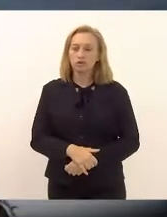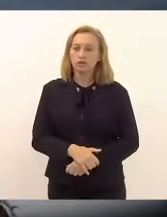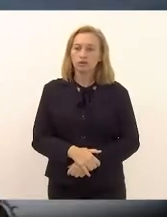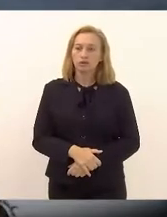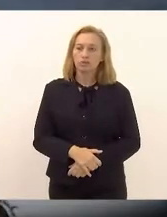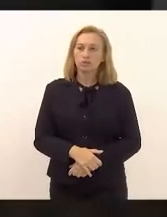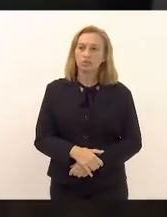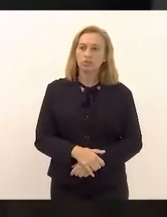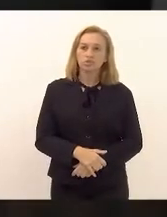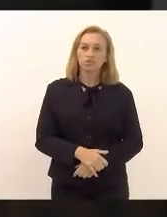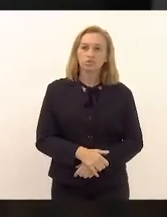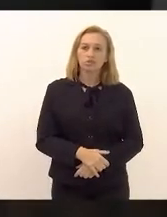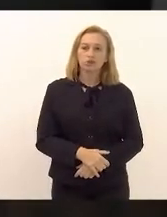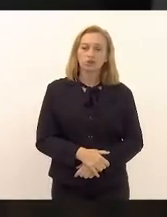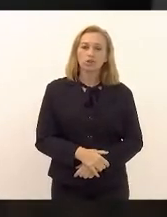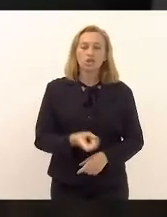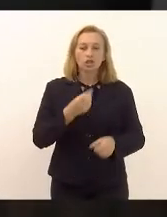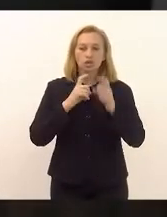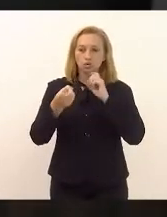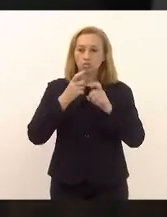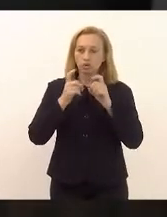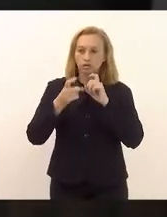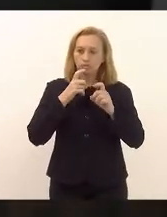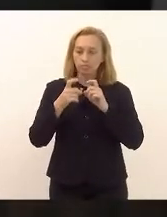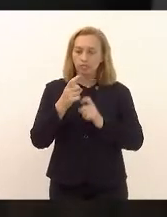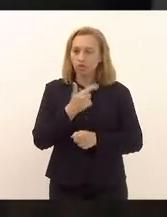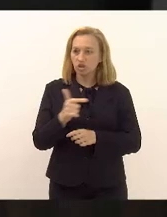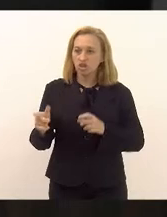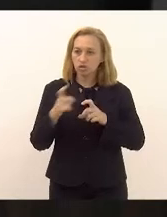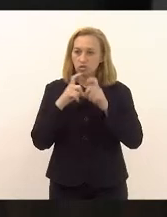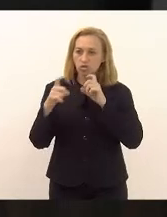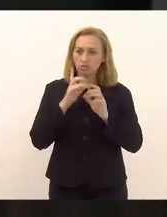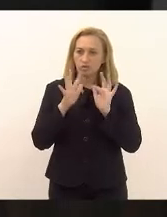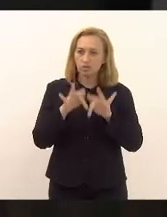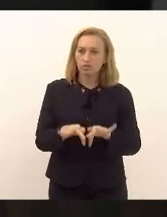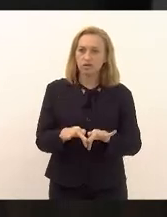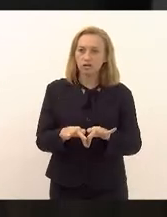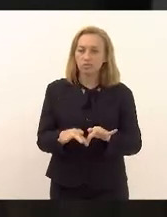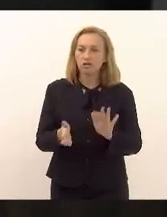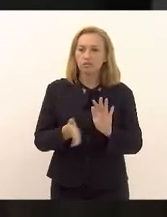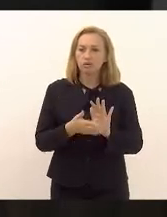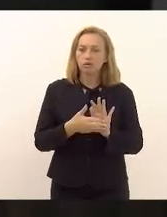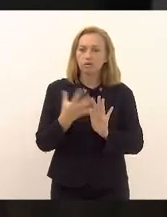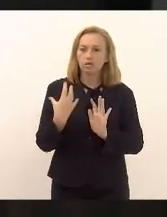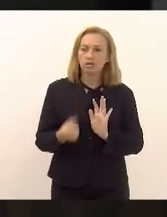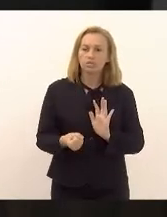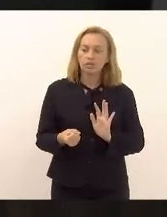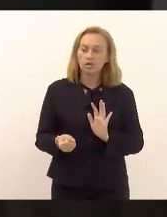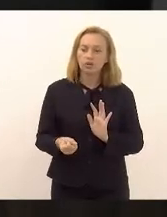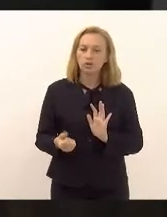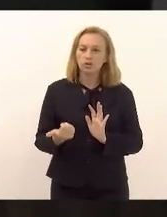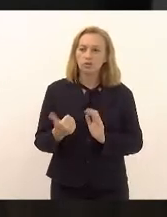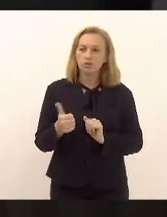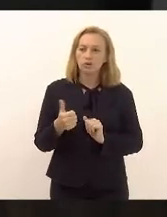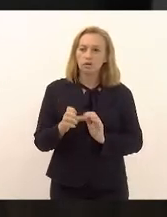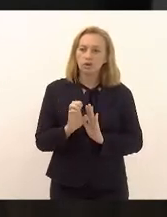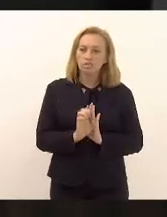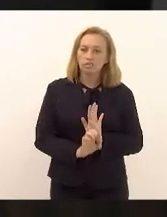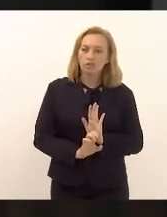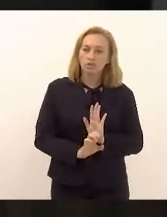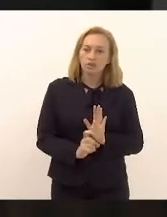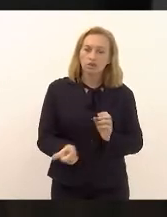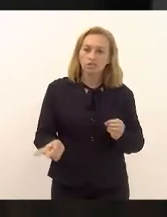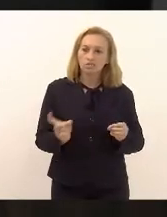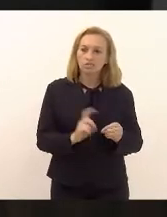pareceres emitidos em discussão. Não havendo quem queira discutir, encerra a discussão. A presente proposta recebeu 11 para emendas. Para discutir, diretoras.